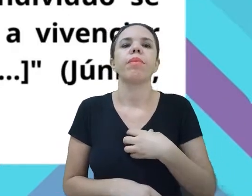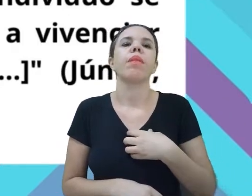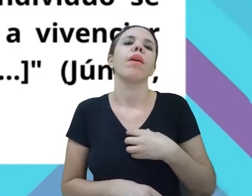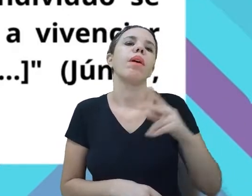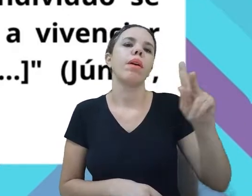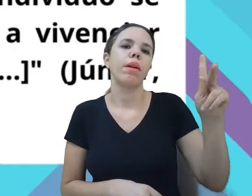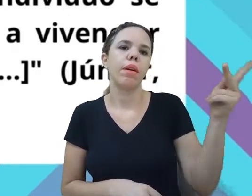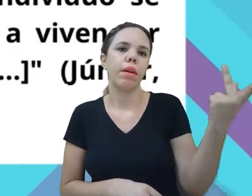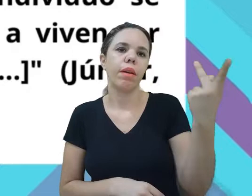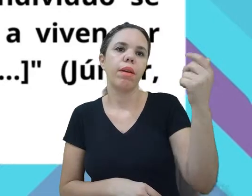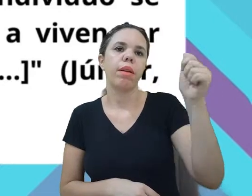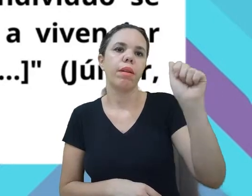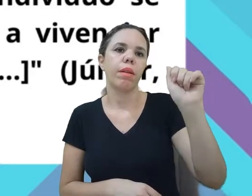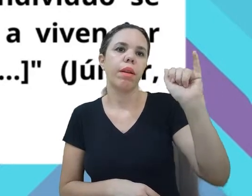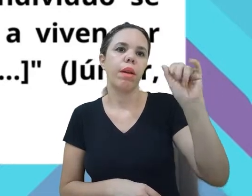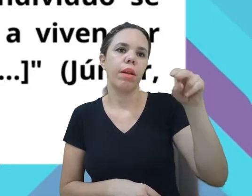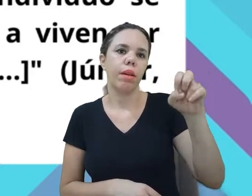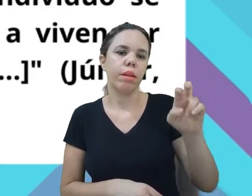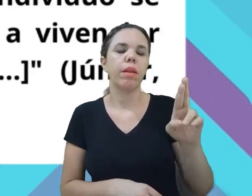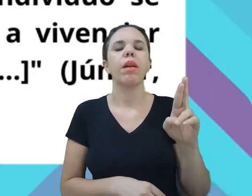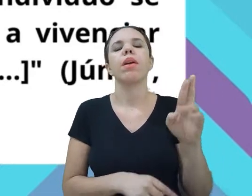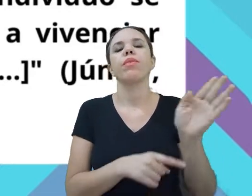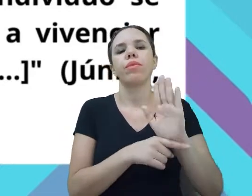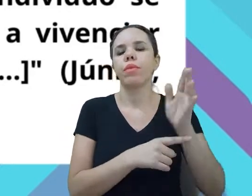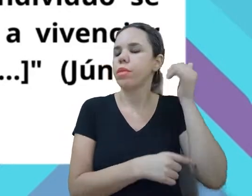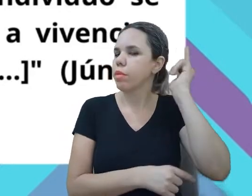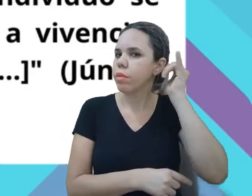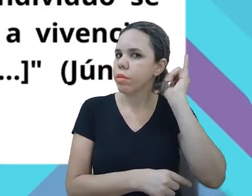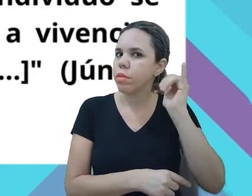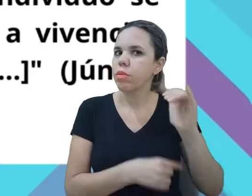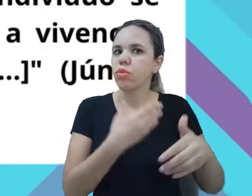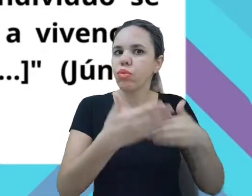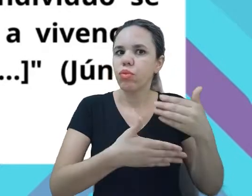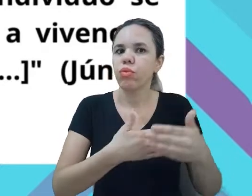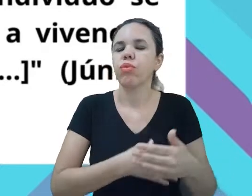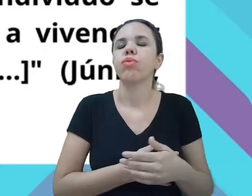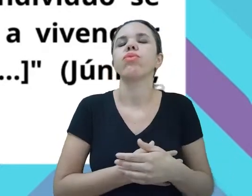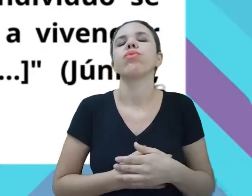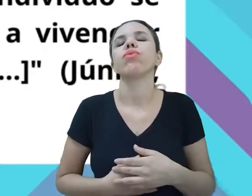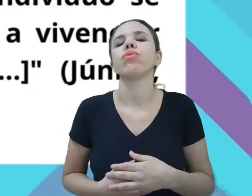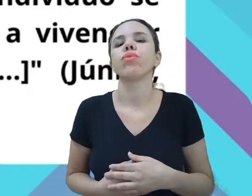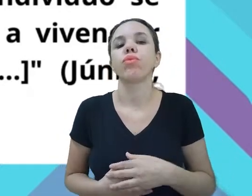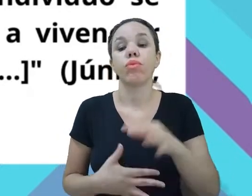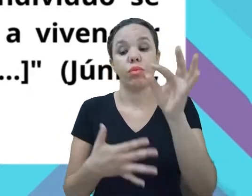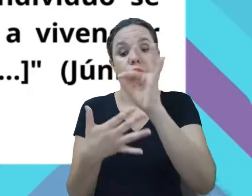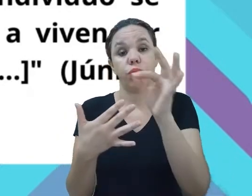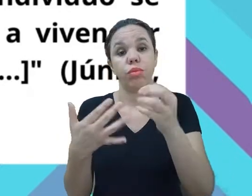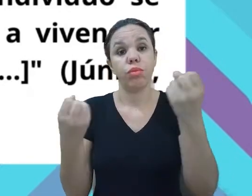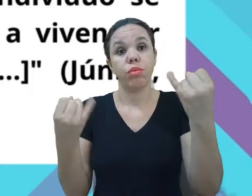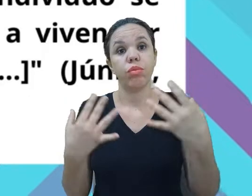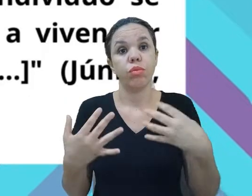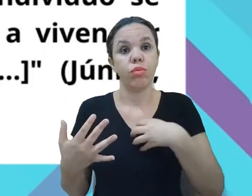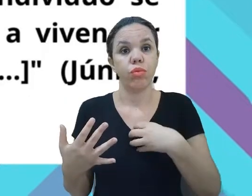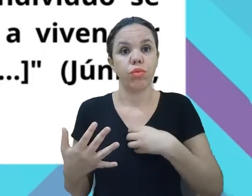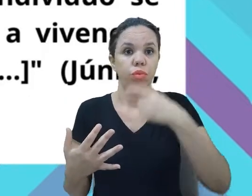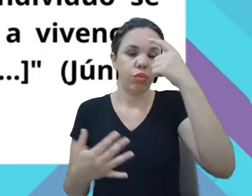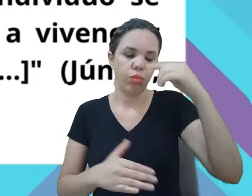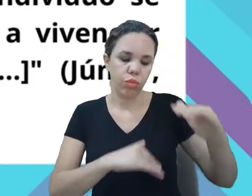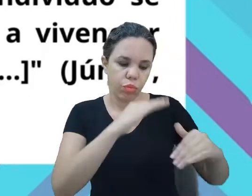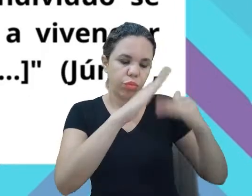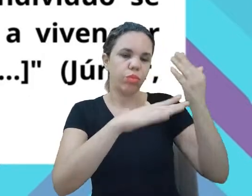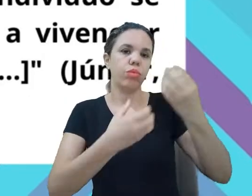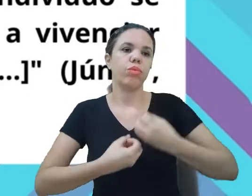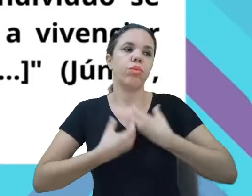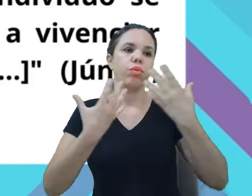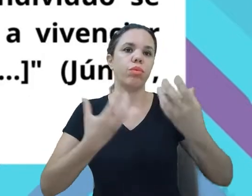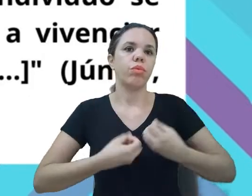personalidade da Riley, de acordo com a narradora do filme. E, consequentemente, essas ilhas estão relacionadas à